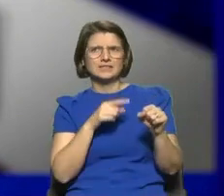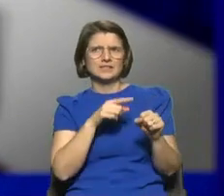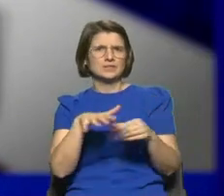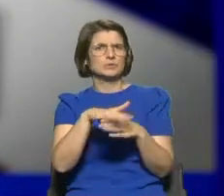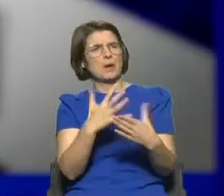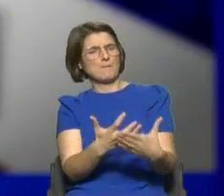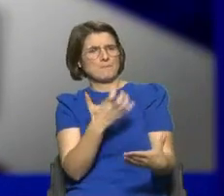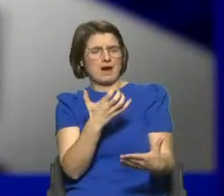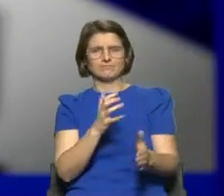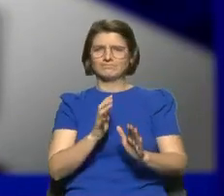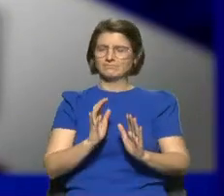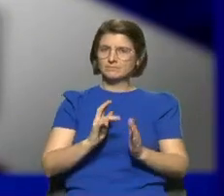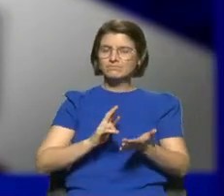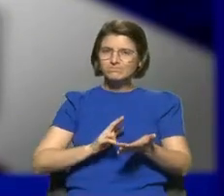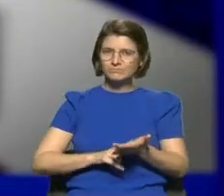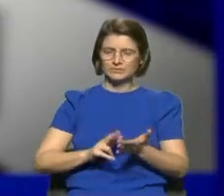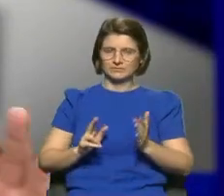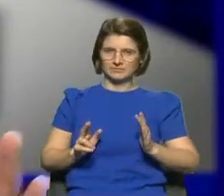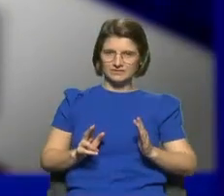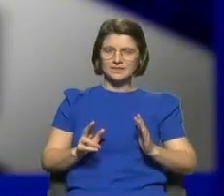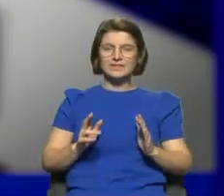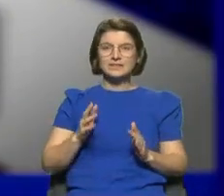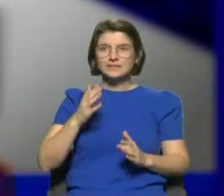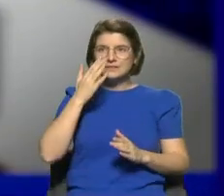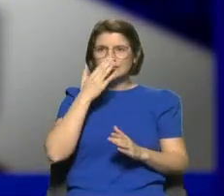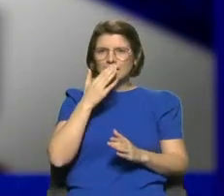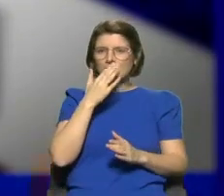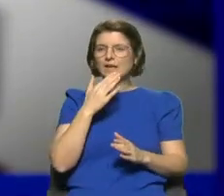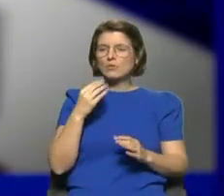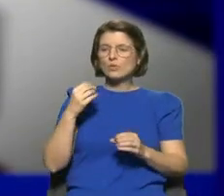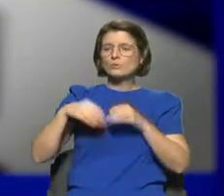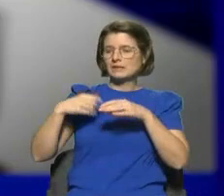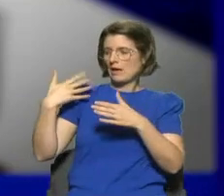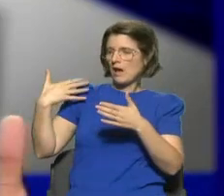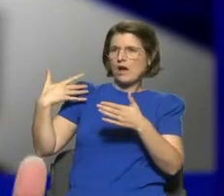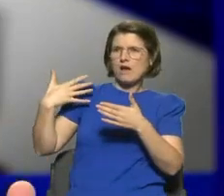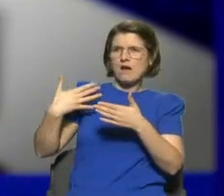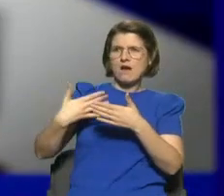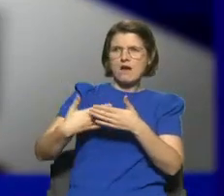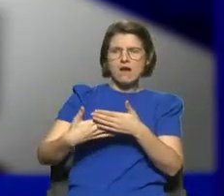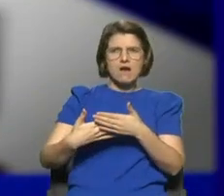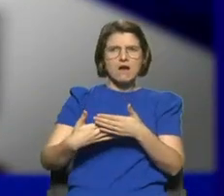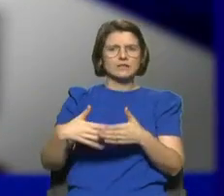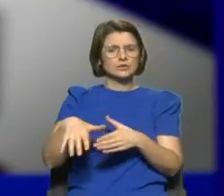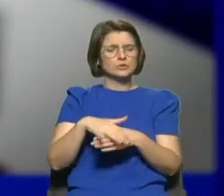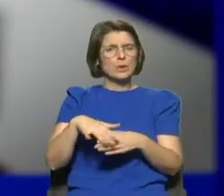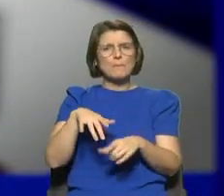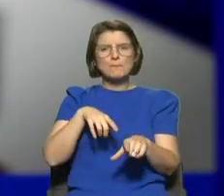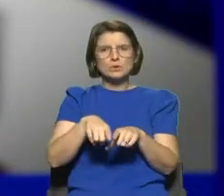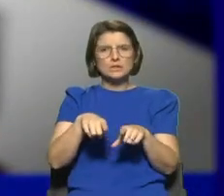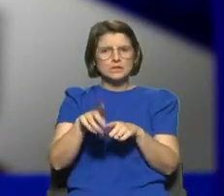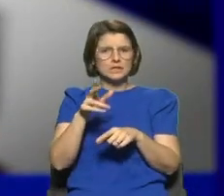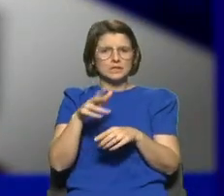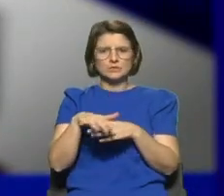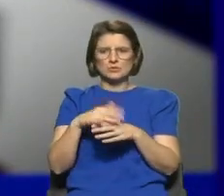situação e se nós atentarmos bem naquilo que tem acontecido Vamos ver que a degradação política que tem acontecido na nossa